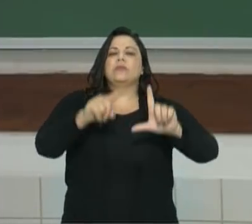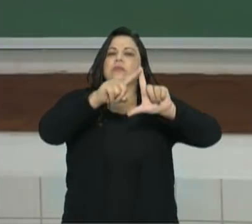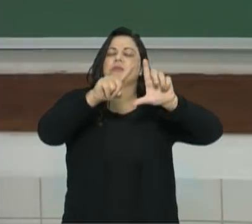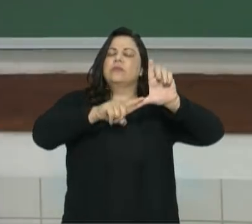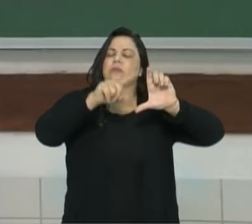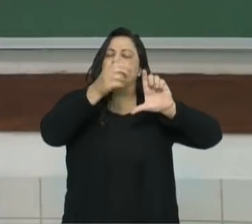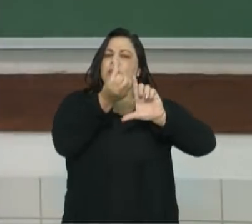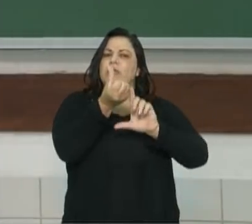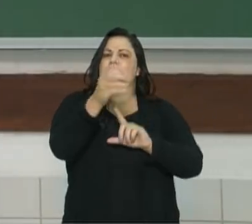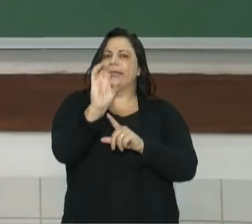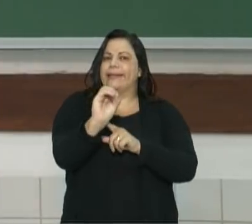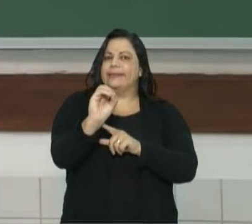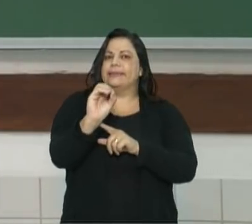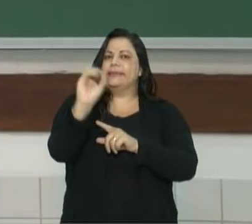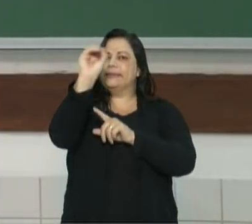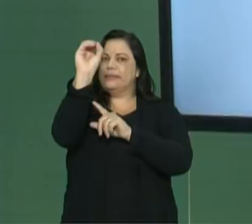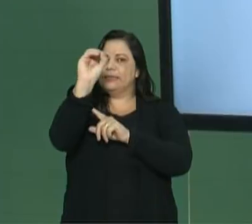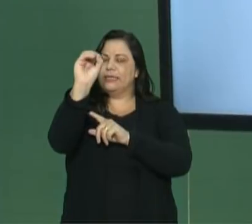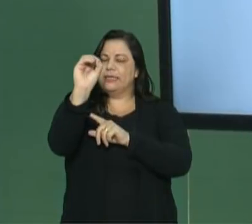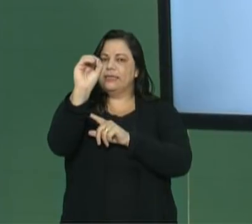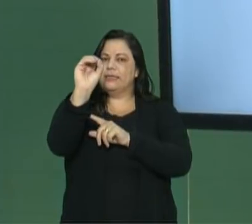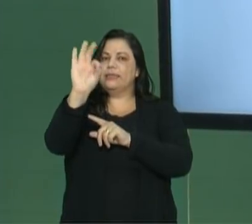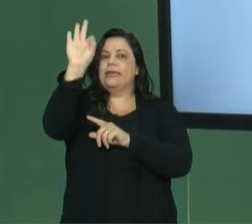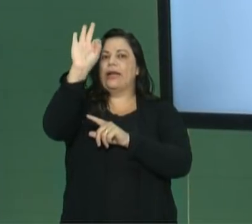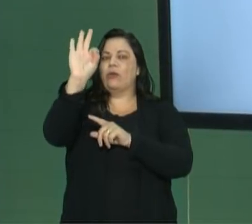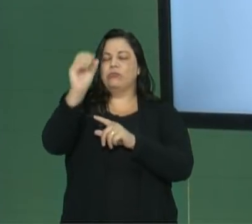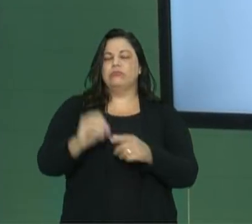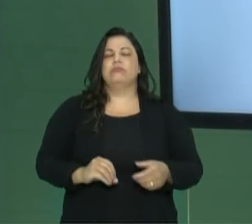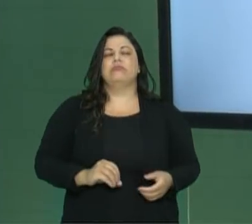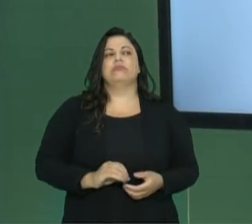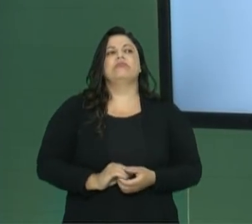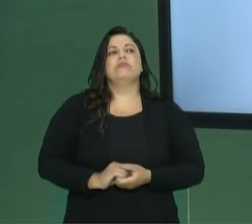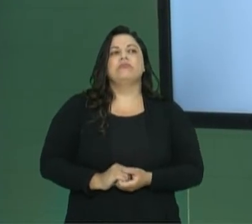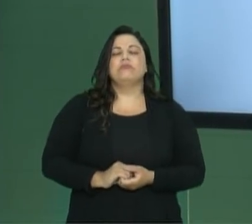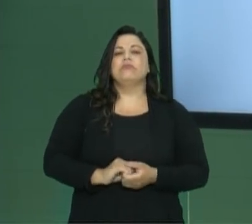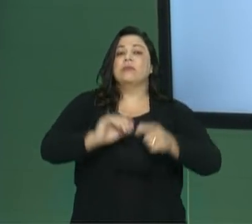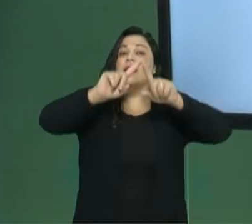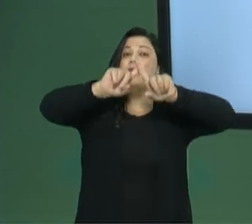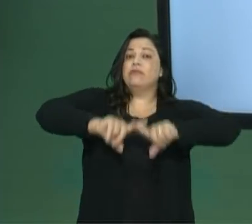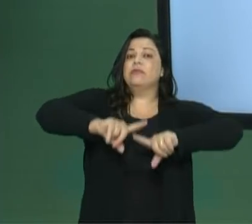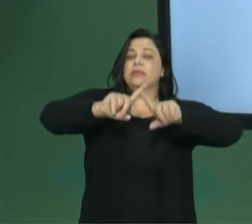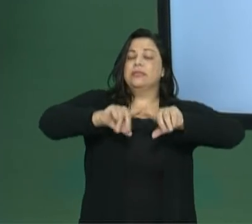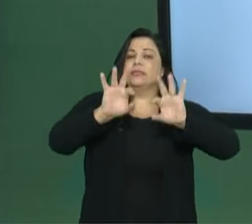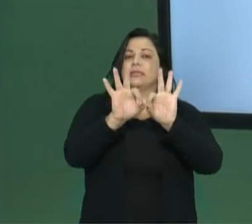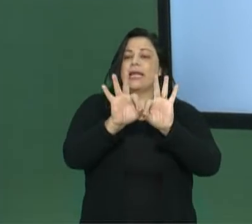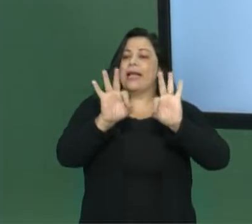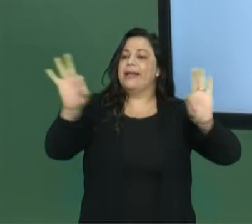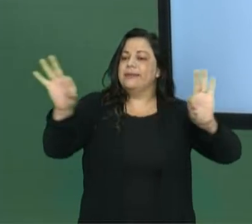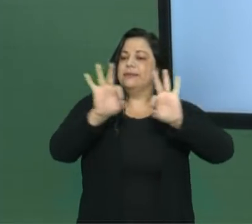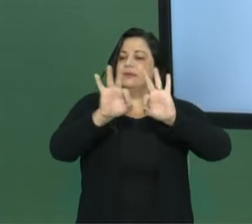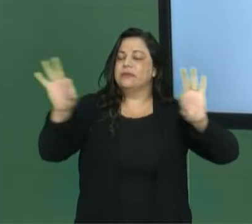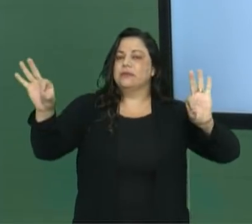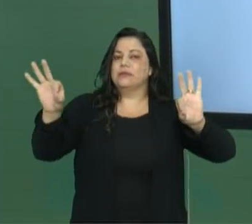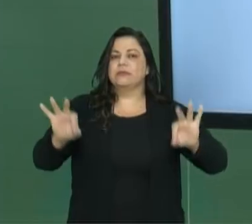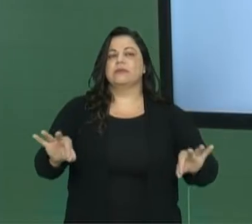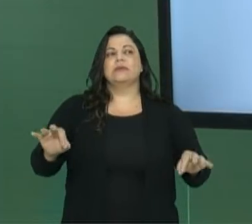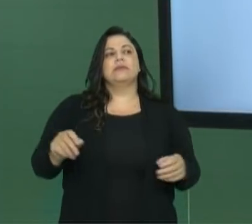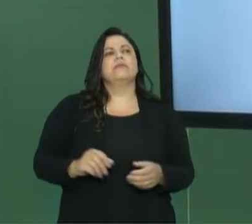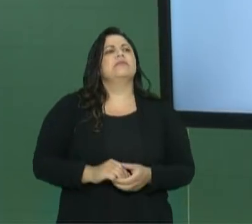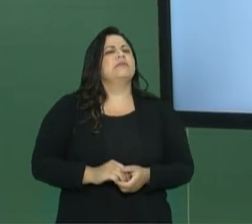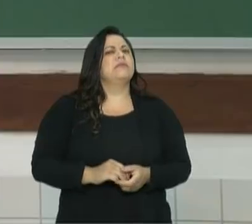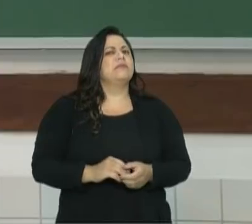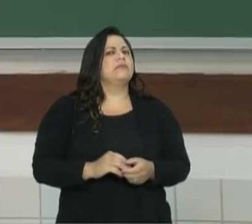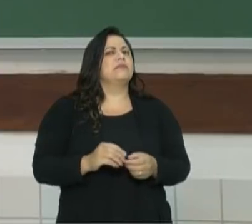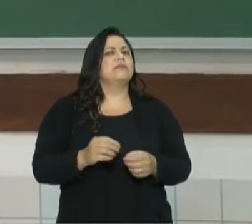graus, nessa situação aqui. Então, cosseno de 60 graus vezes a distância envolvida. Gente,